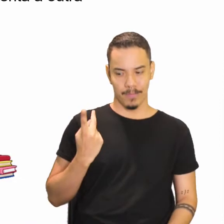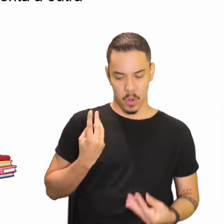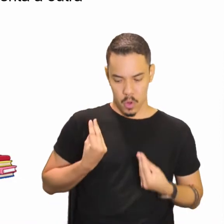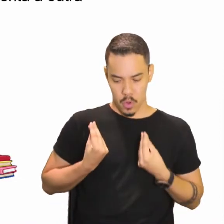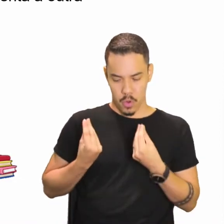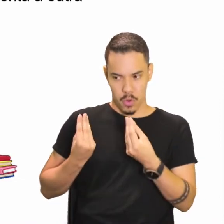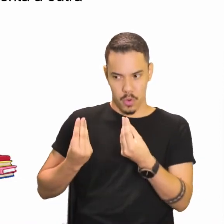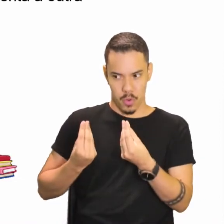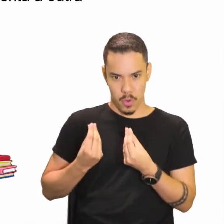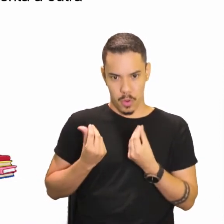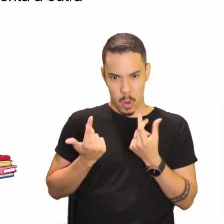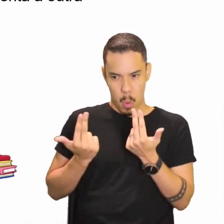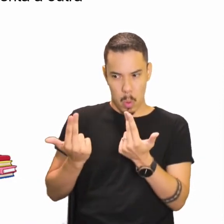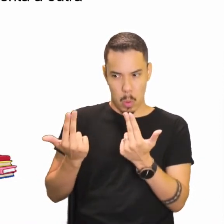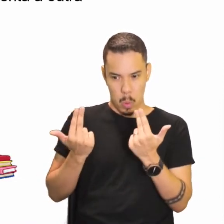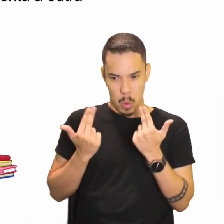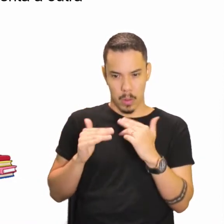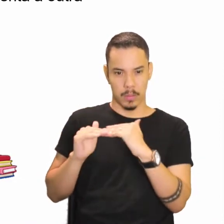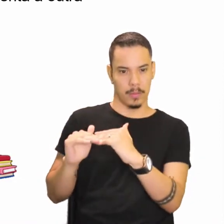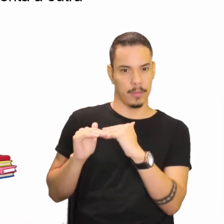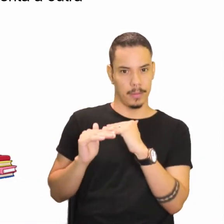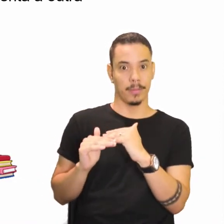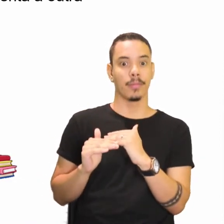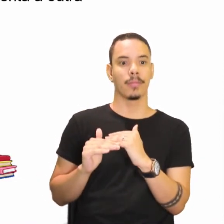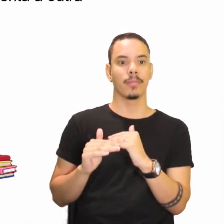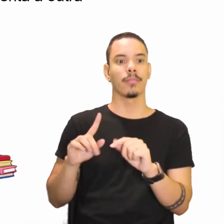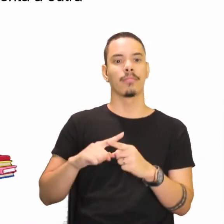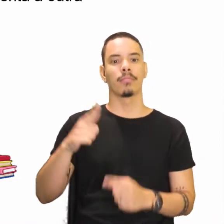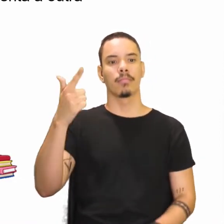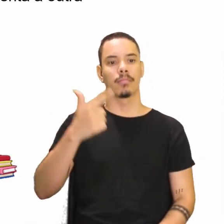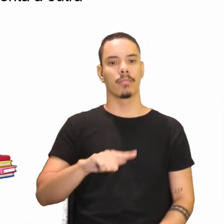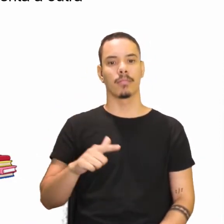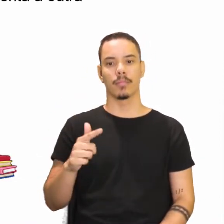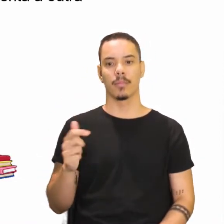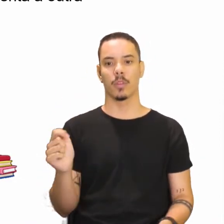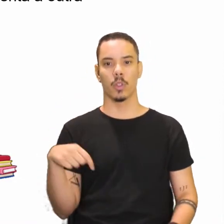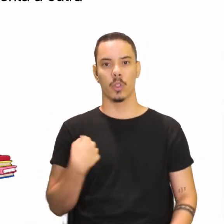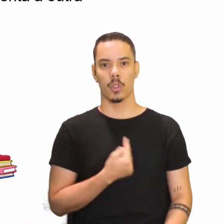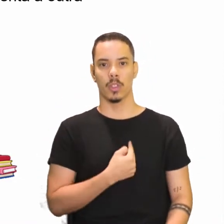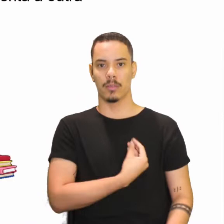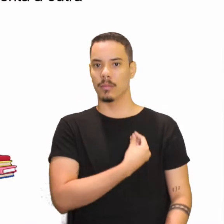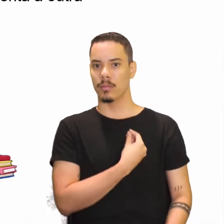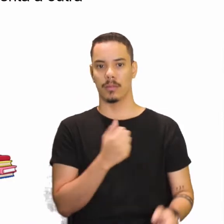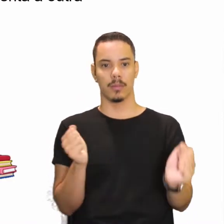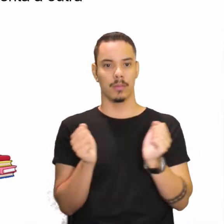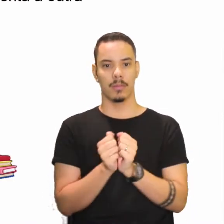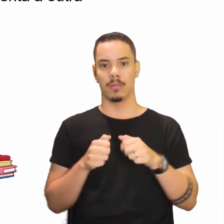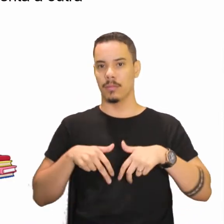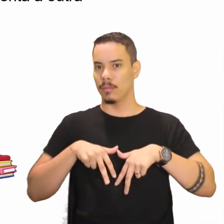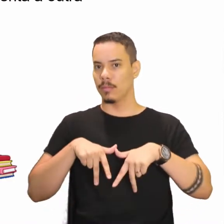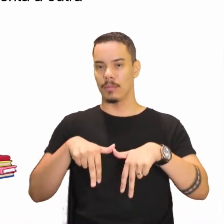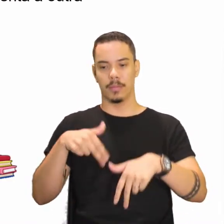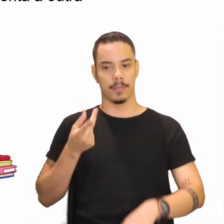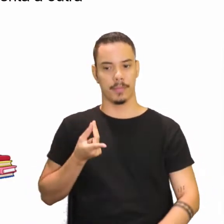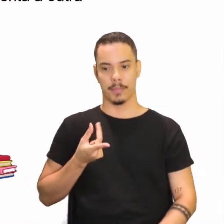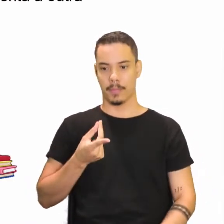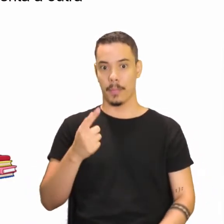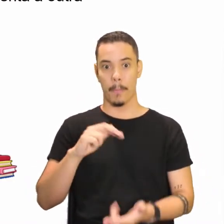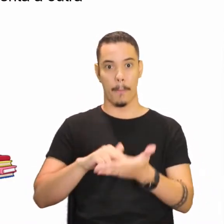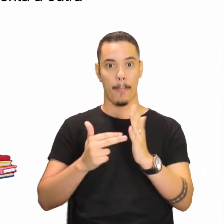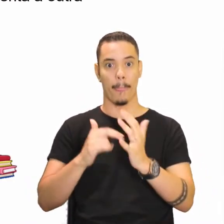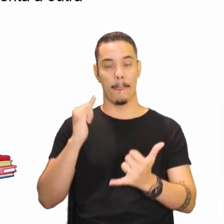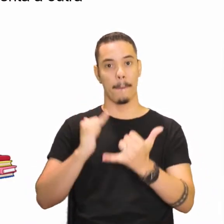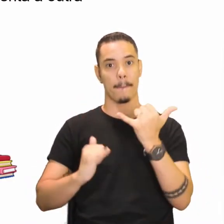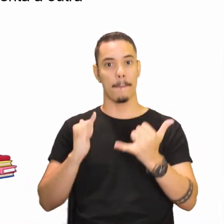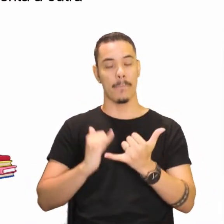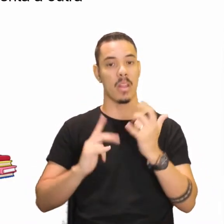semelhante, mas um sinal de que podíamos viver junto. Então, ó, da ideia de semelhante, de igual,